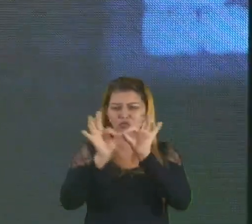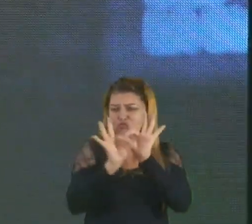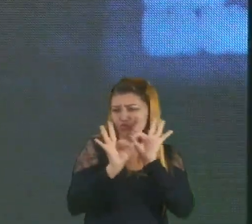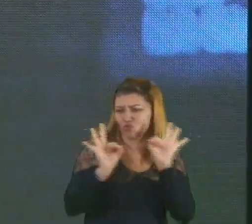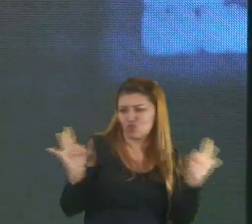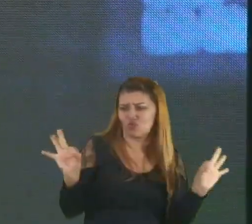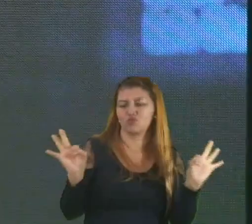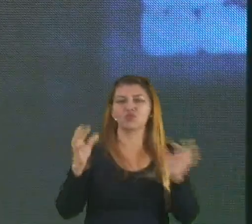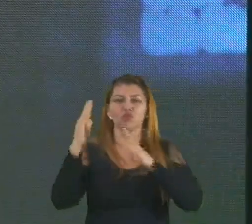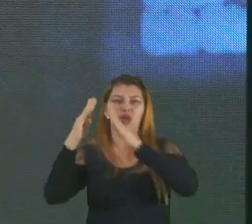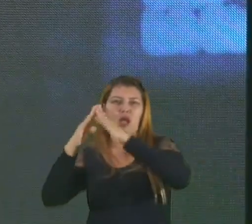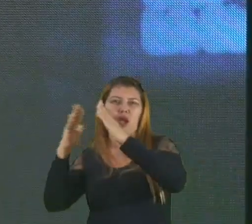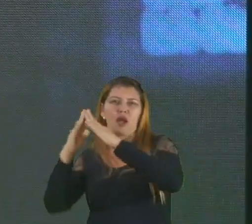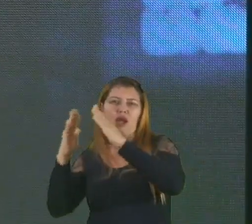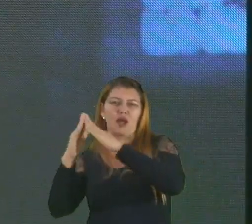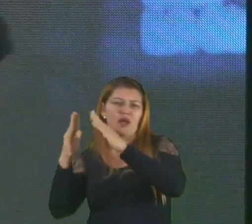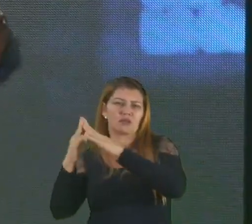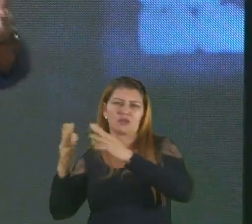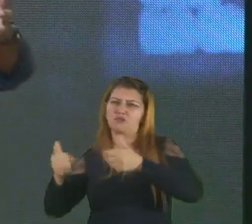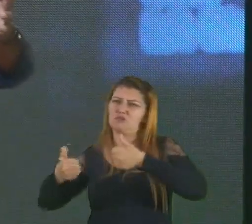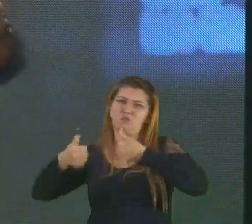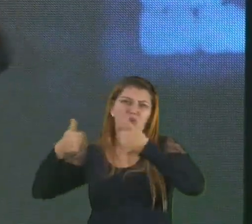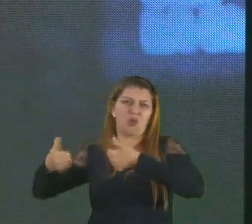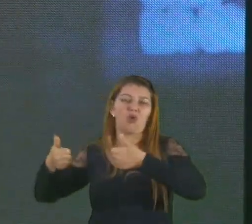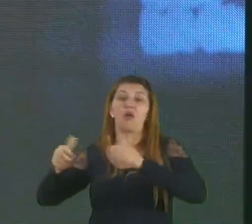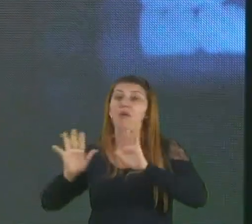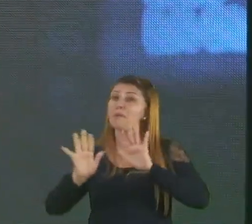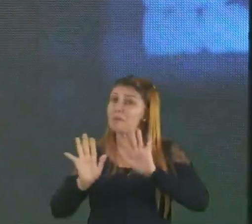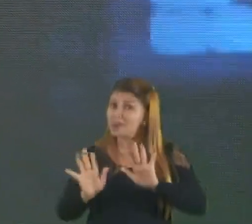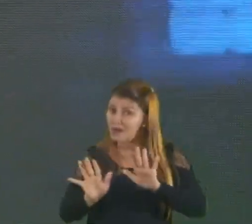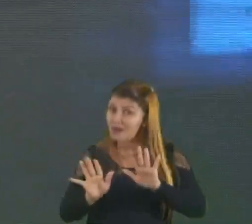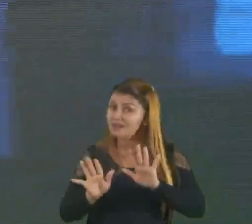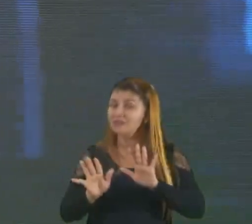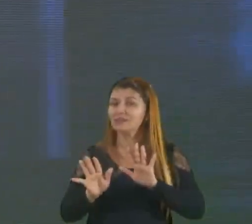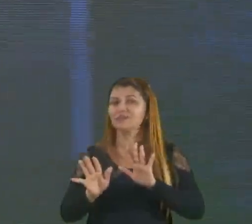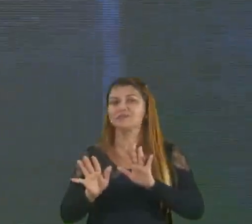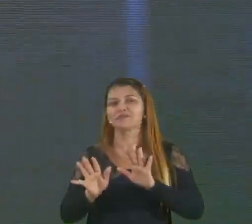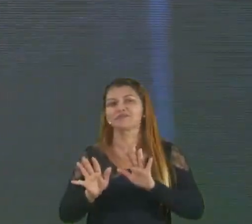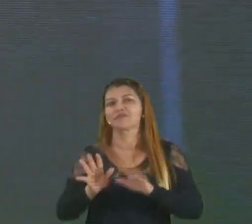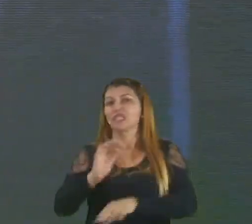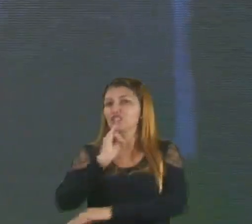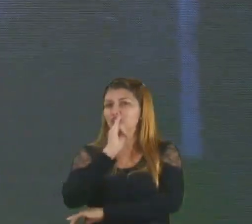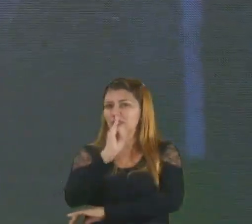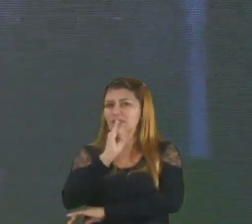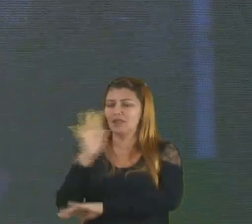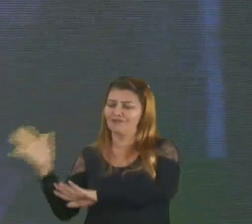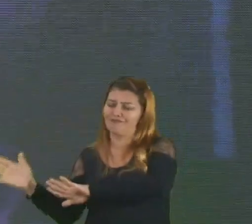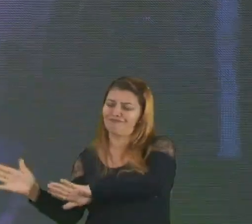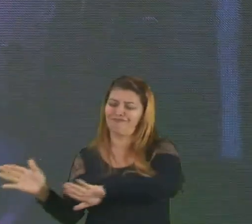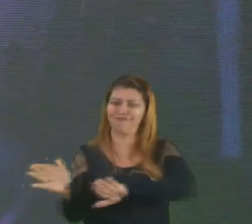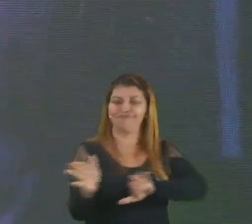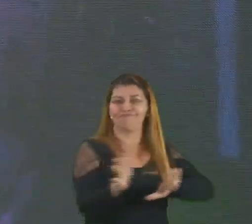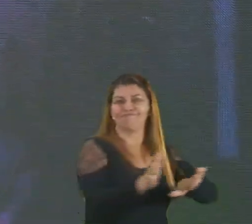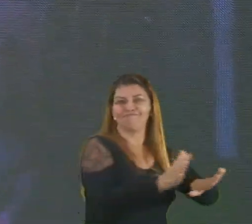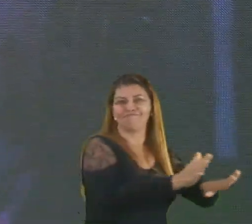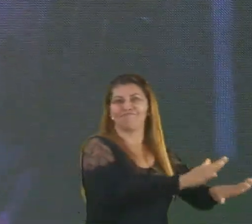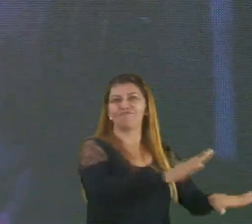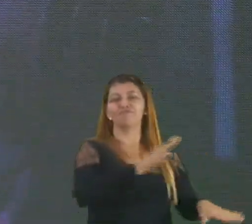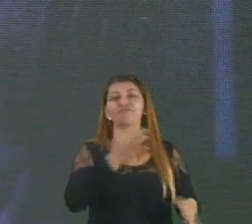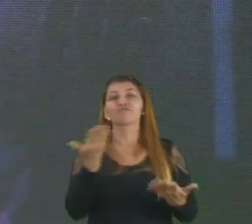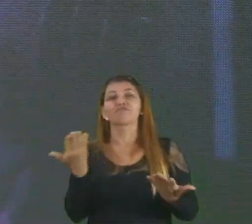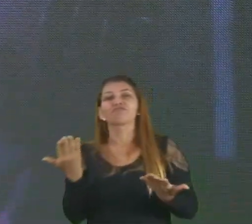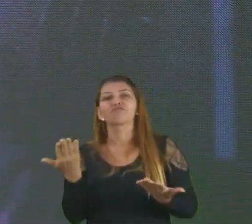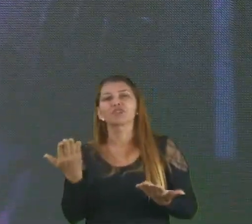casas abençoadas, mas eu vou dizer uma coisa para você: tudo isso um dia